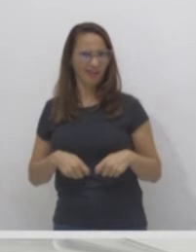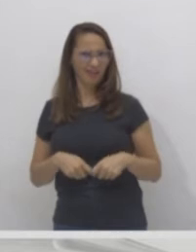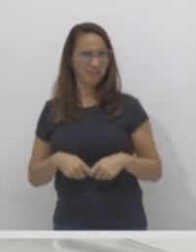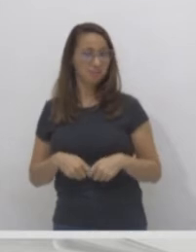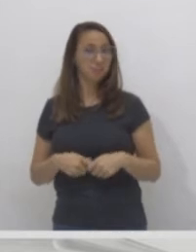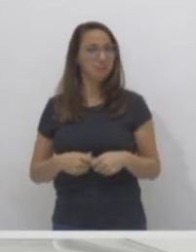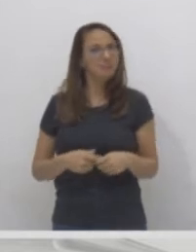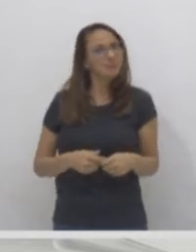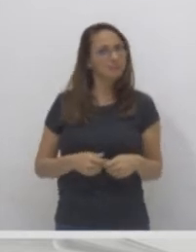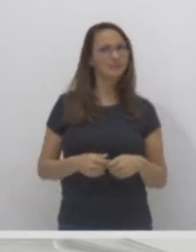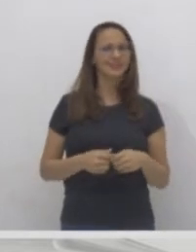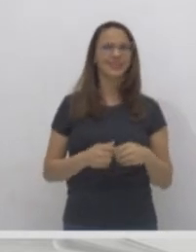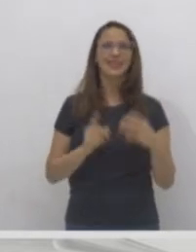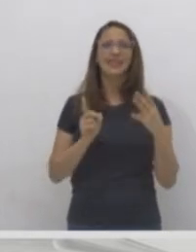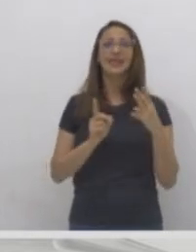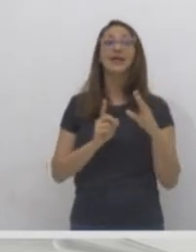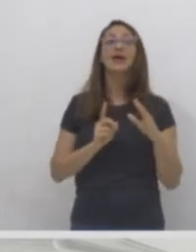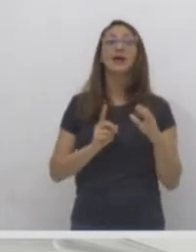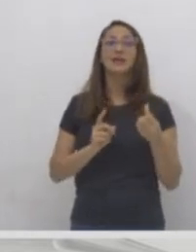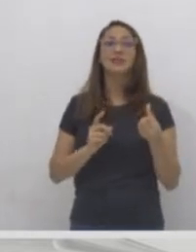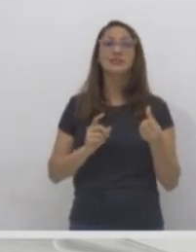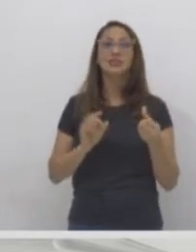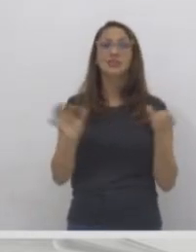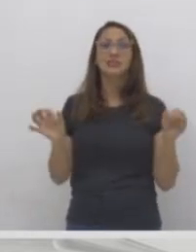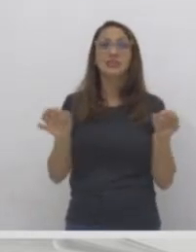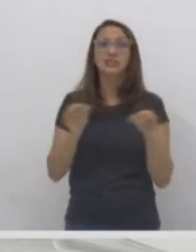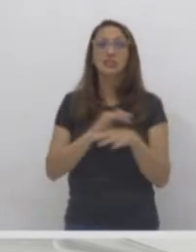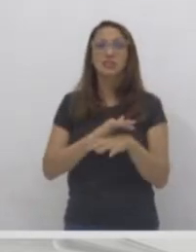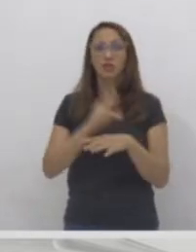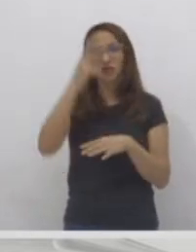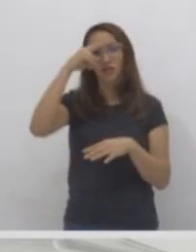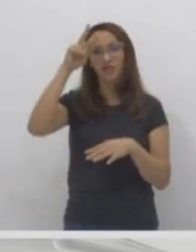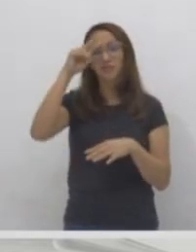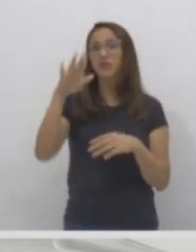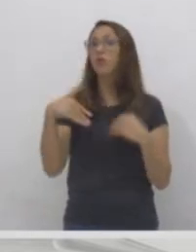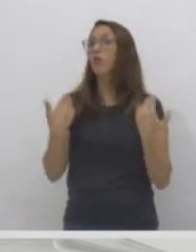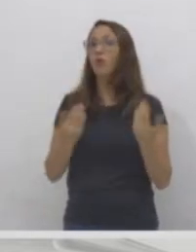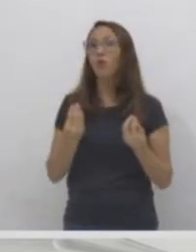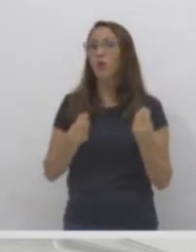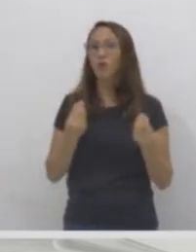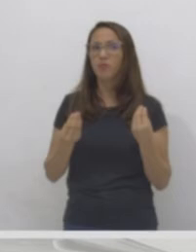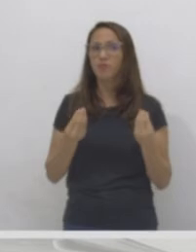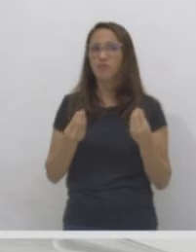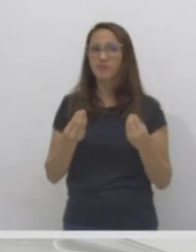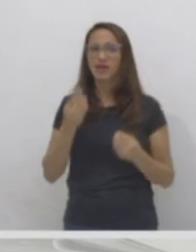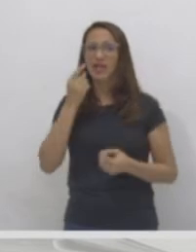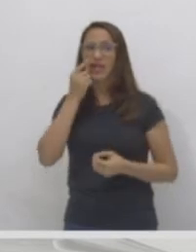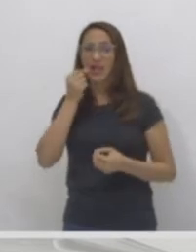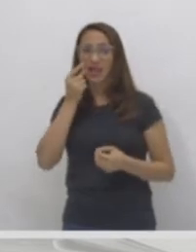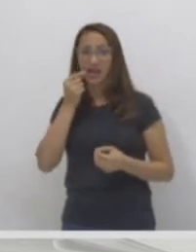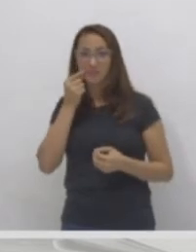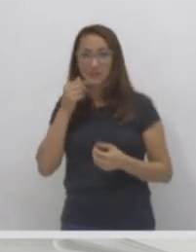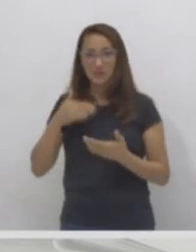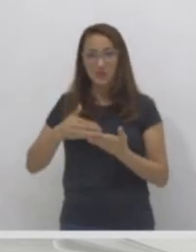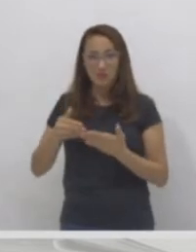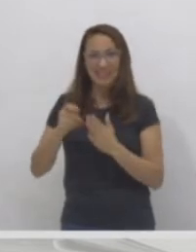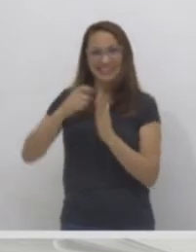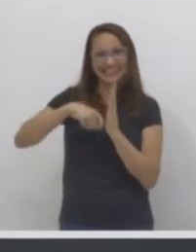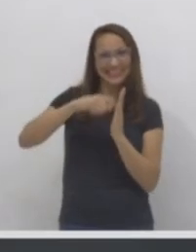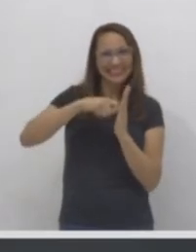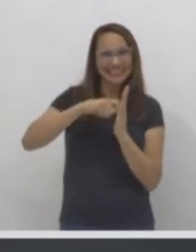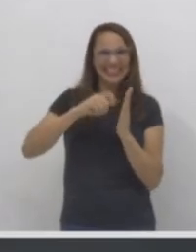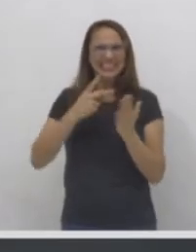história? O lápis começa a escrever e erra várias palavras. Vem comigo